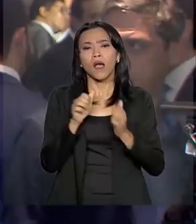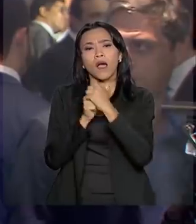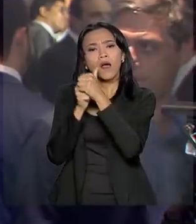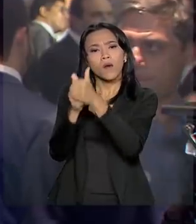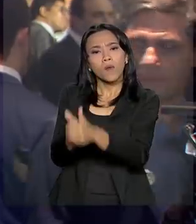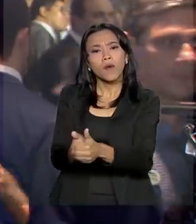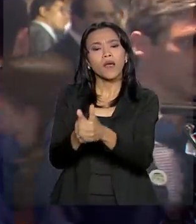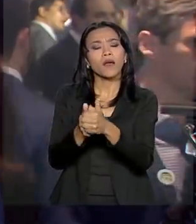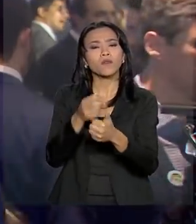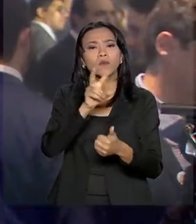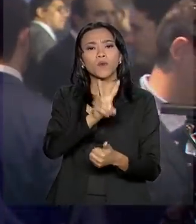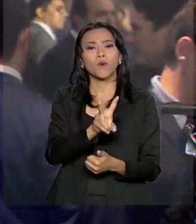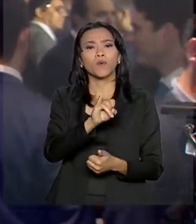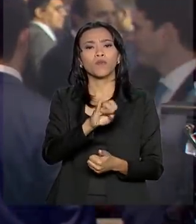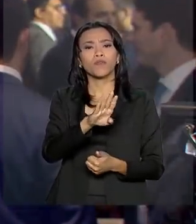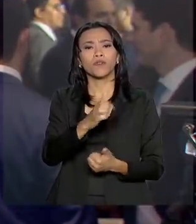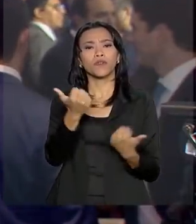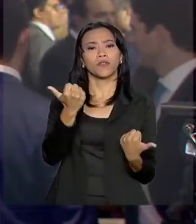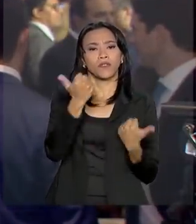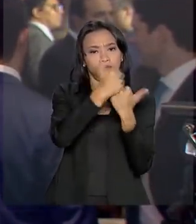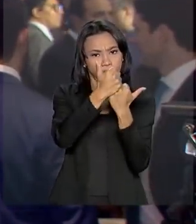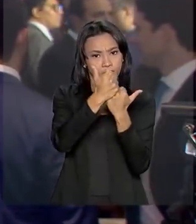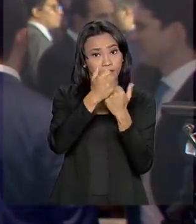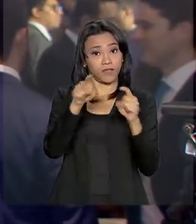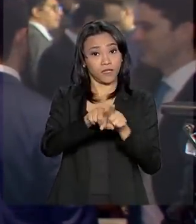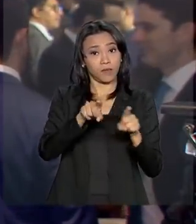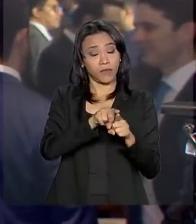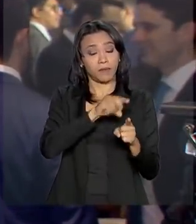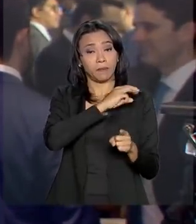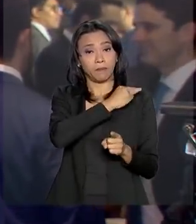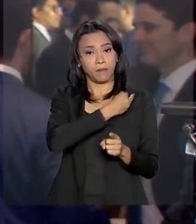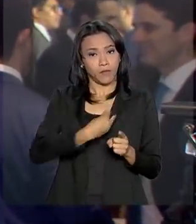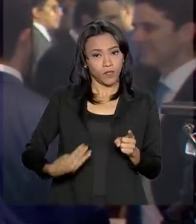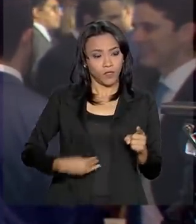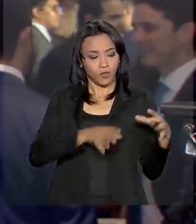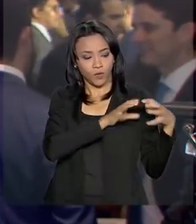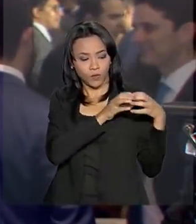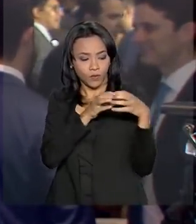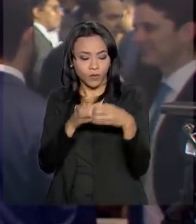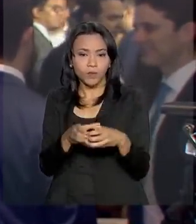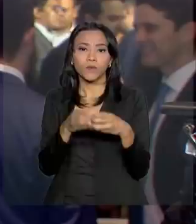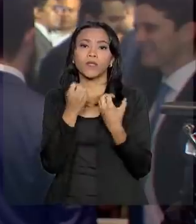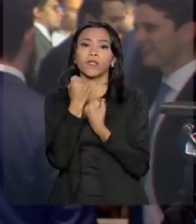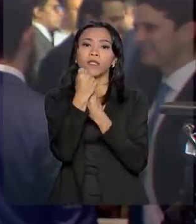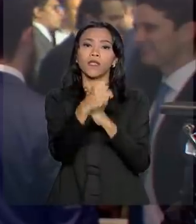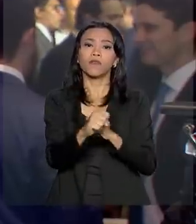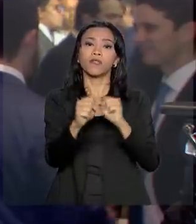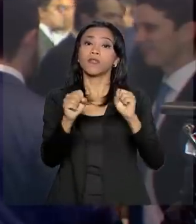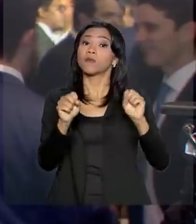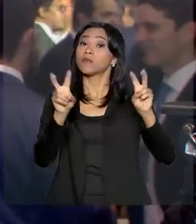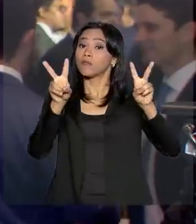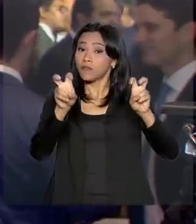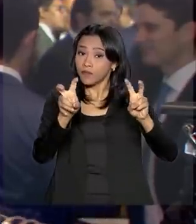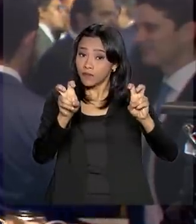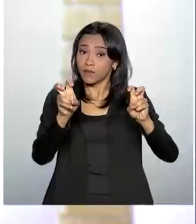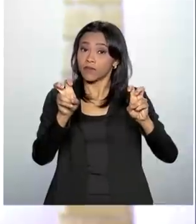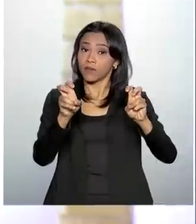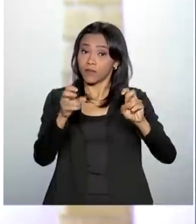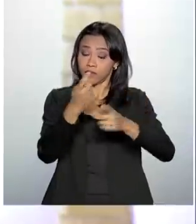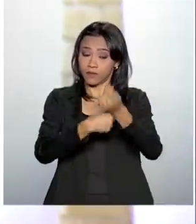do vice Hamilton Mourão e de ministros, defendeu a pauta de reformas econômicas para o desenvolvimento do